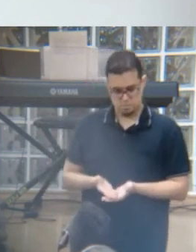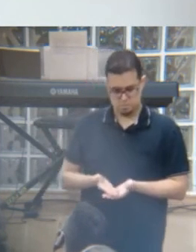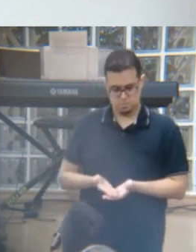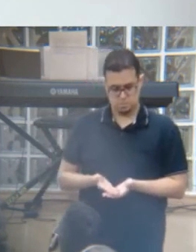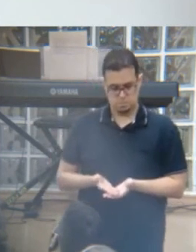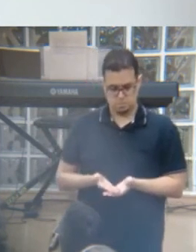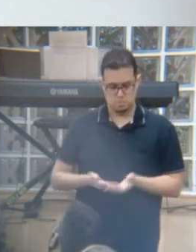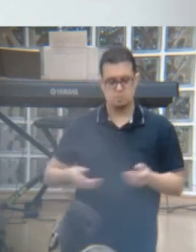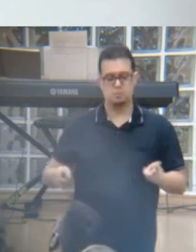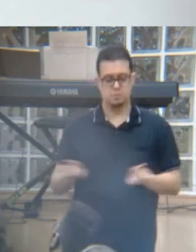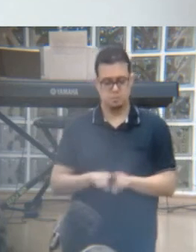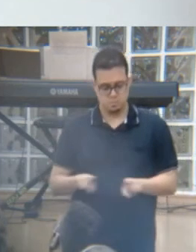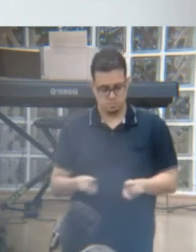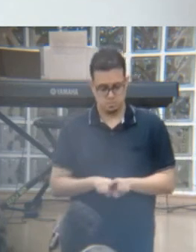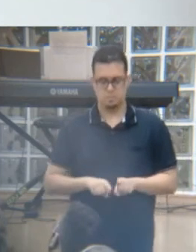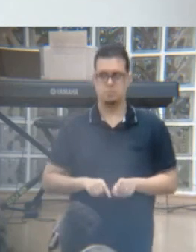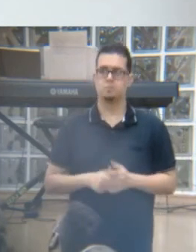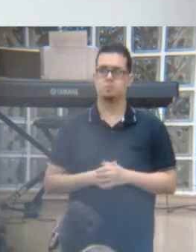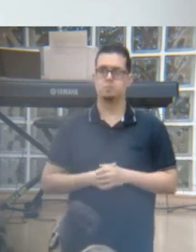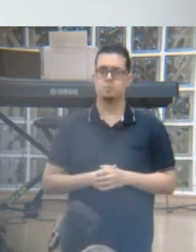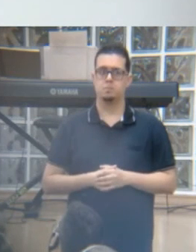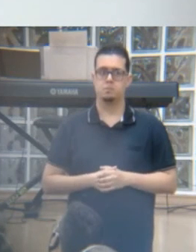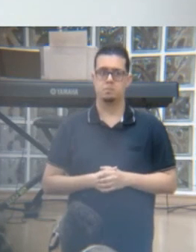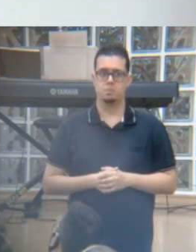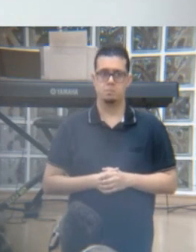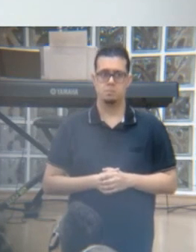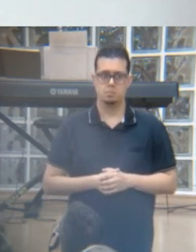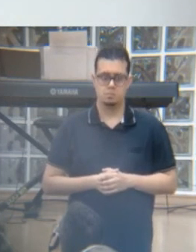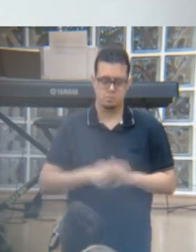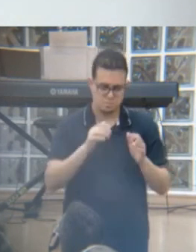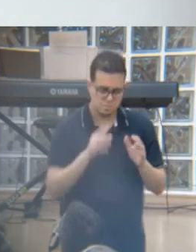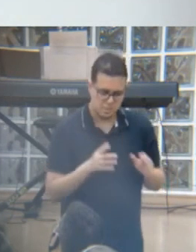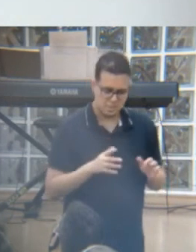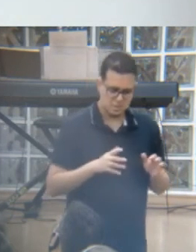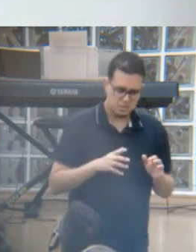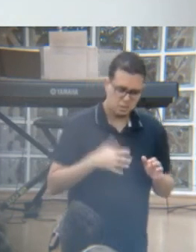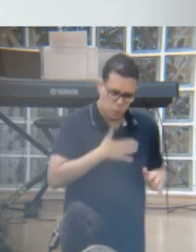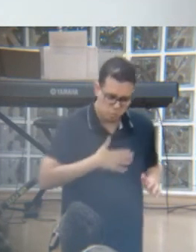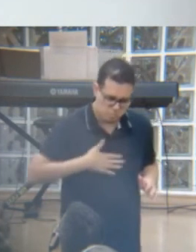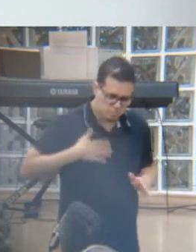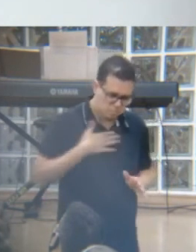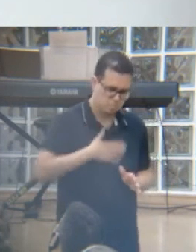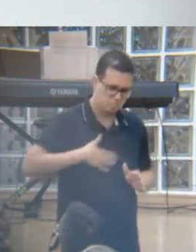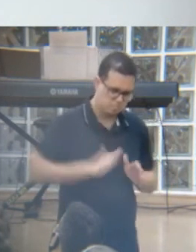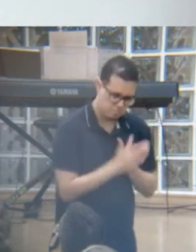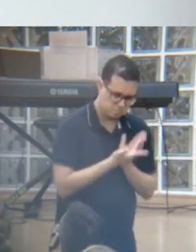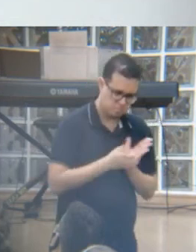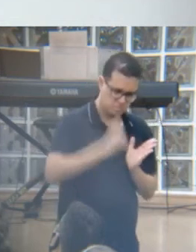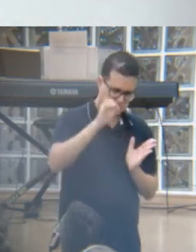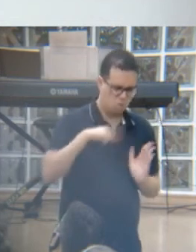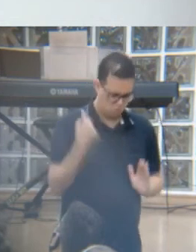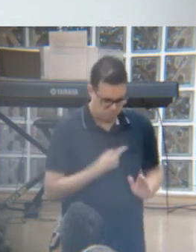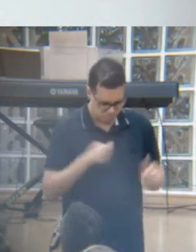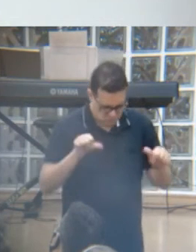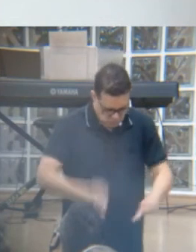E a tal ponto de nos apegarmos a ela. Não importa se estamos de fato em crise. Eu tenho um Deus